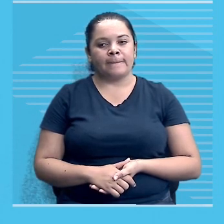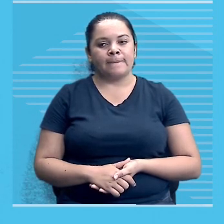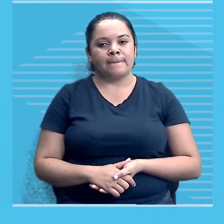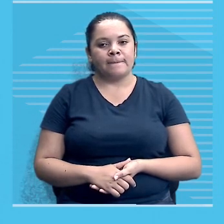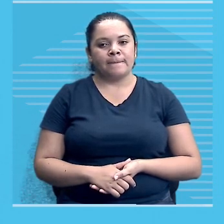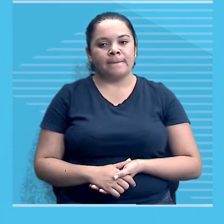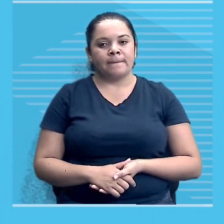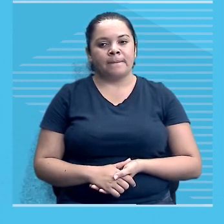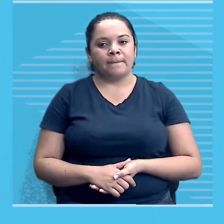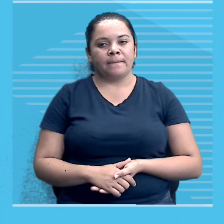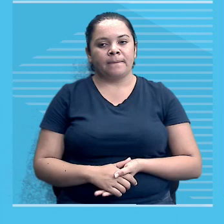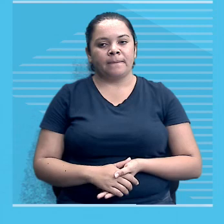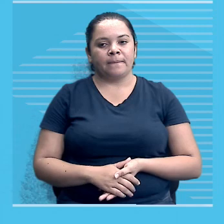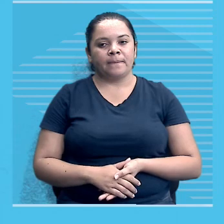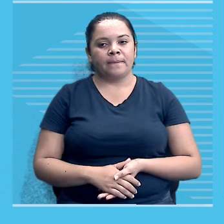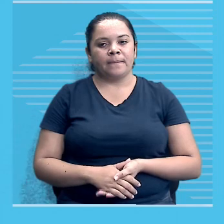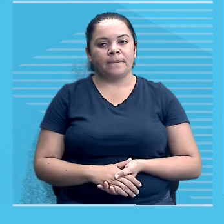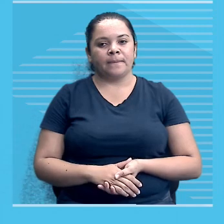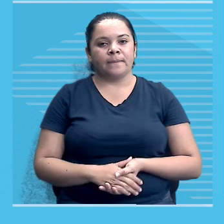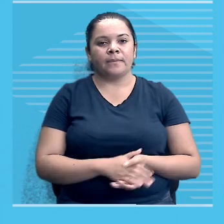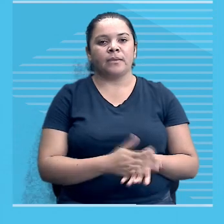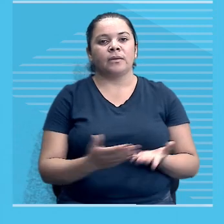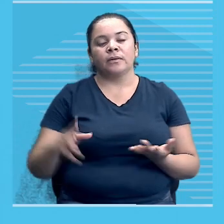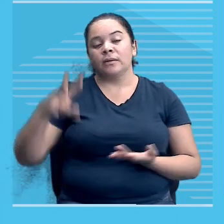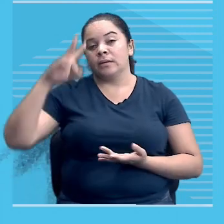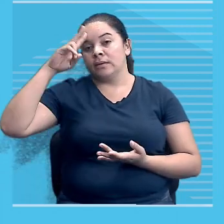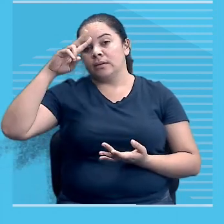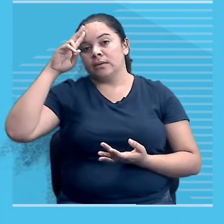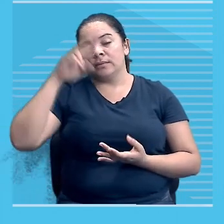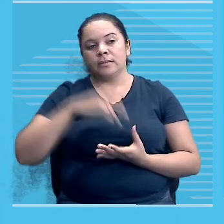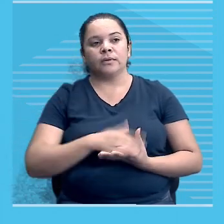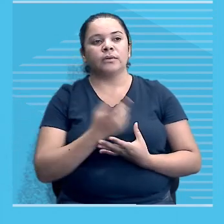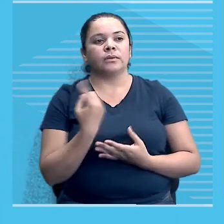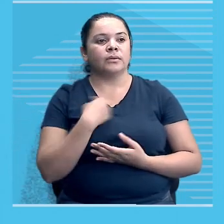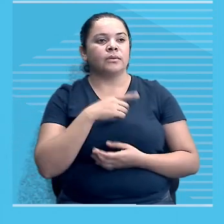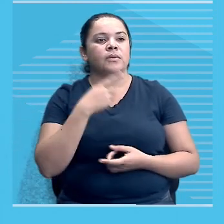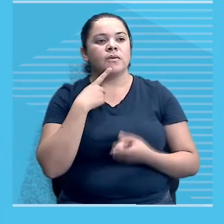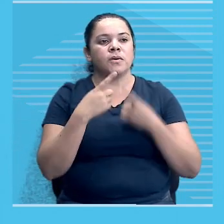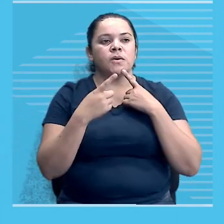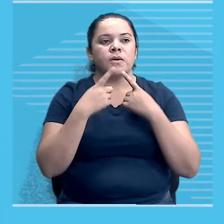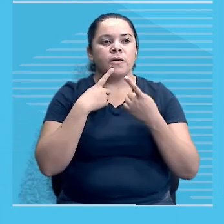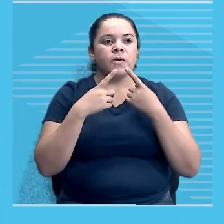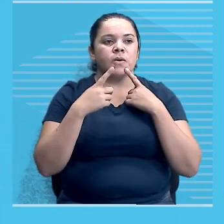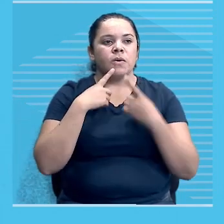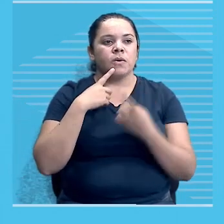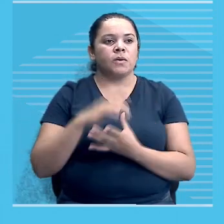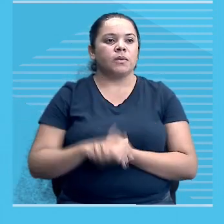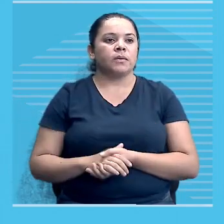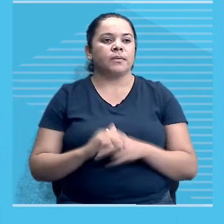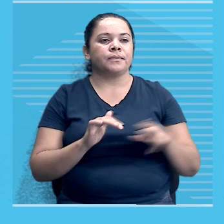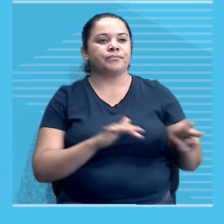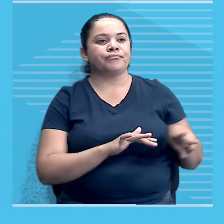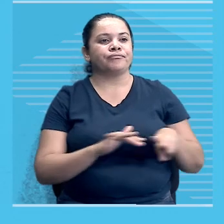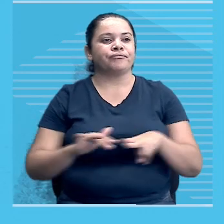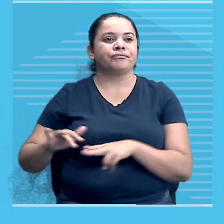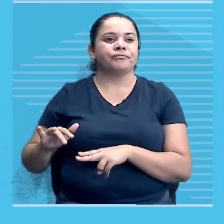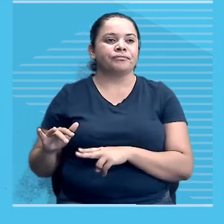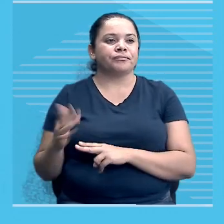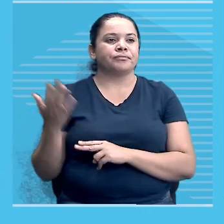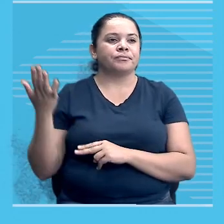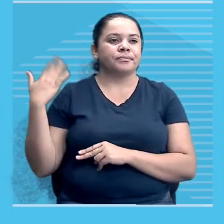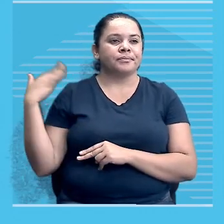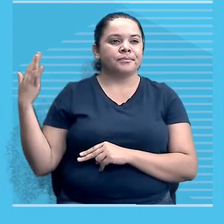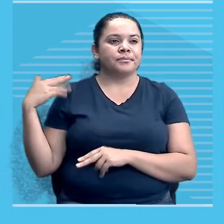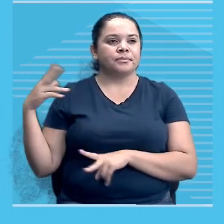da nossa e no nosso diálogo que a gente teve semana passada